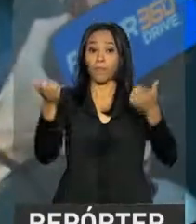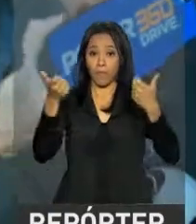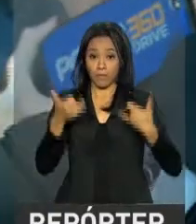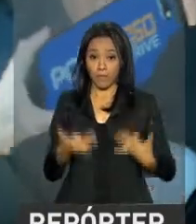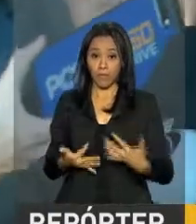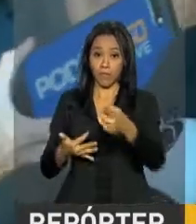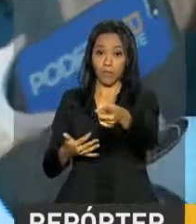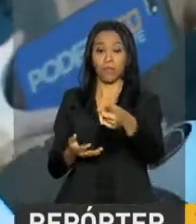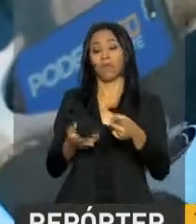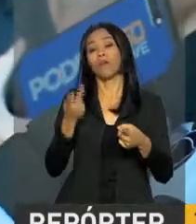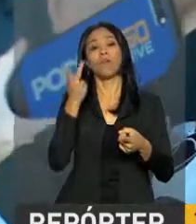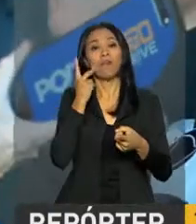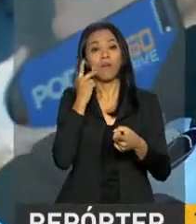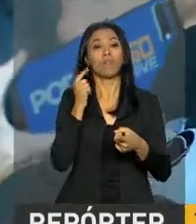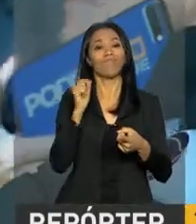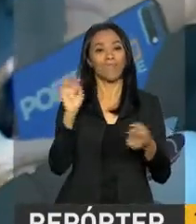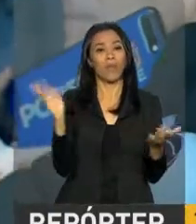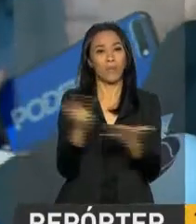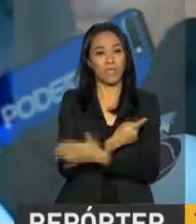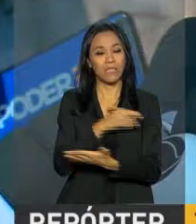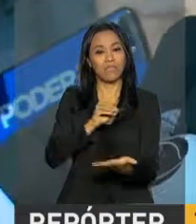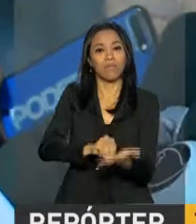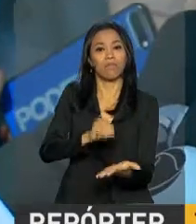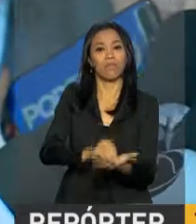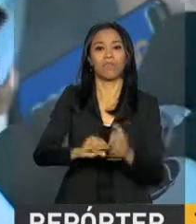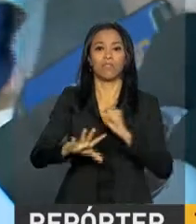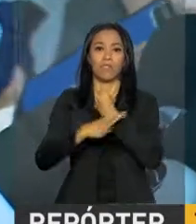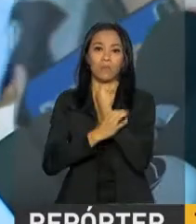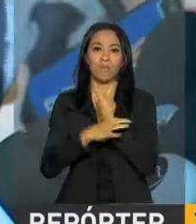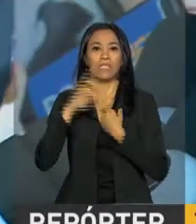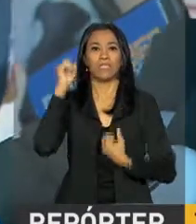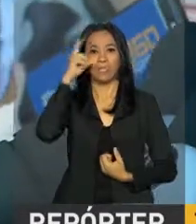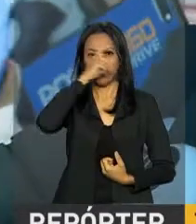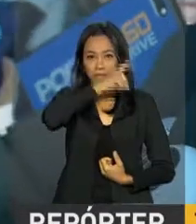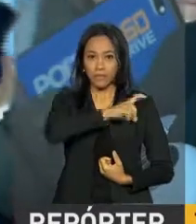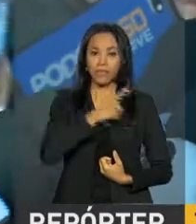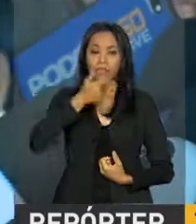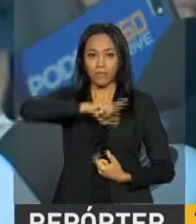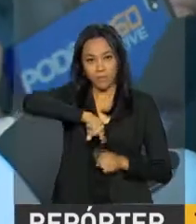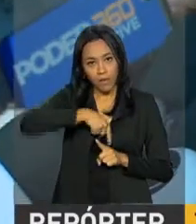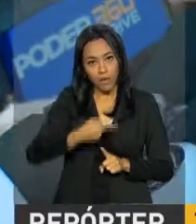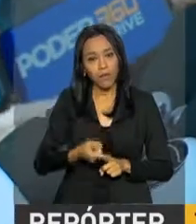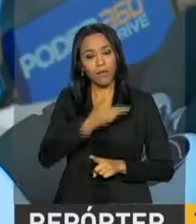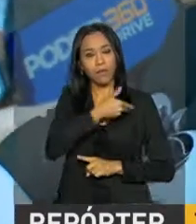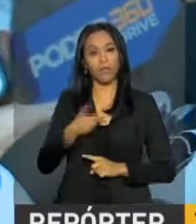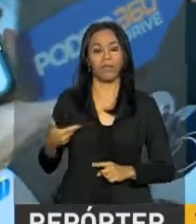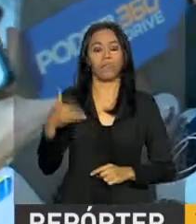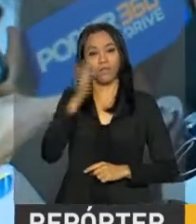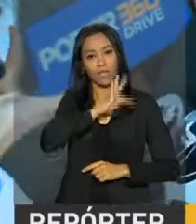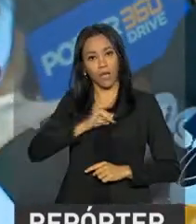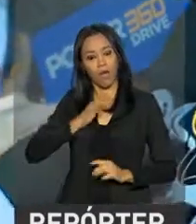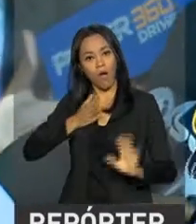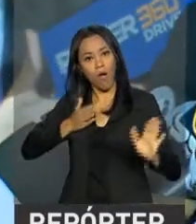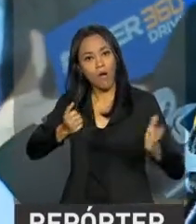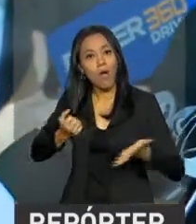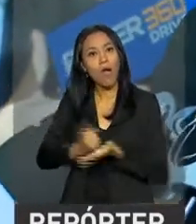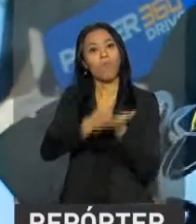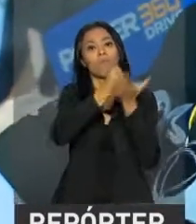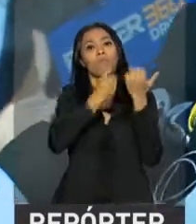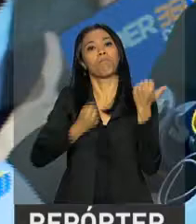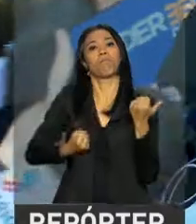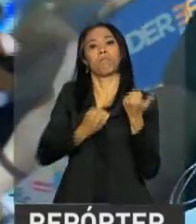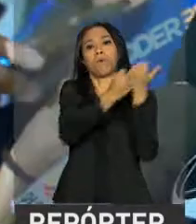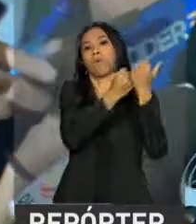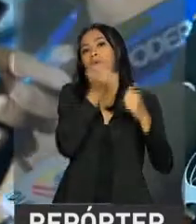difícil de segurança. E uma vez mais o governo federal compartilha da responsabilidade de trazer a paz de volta ao